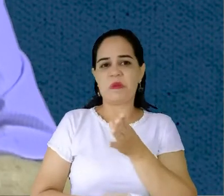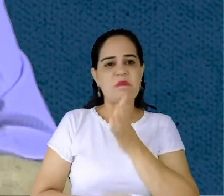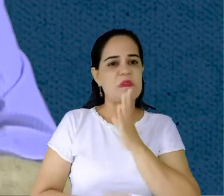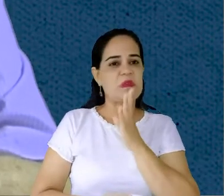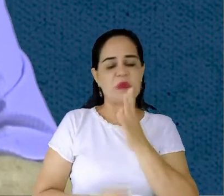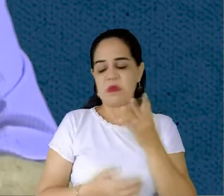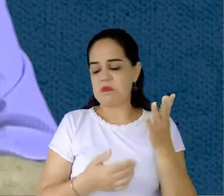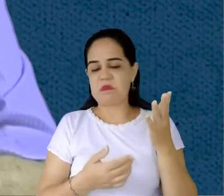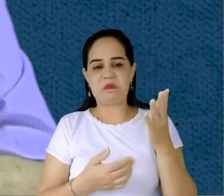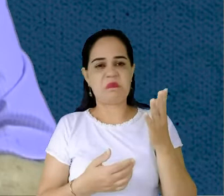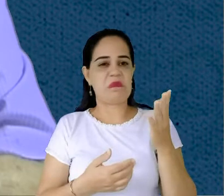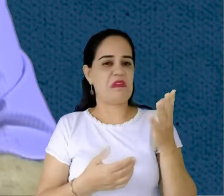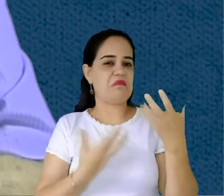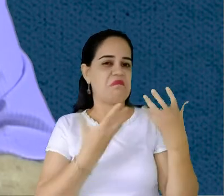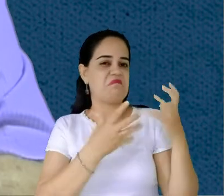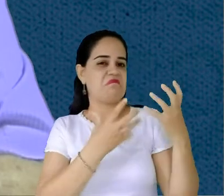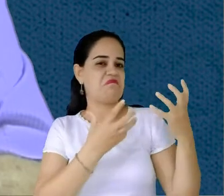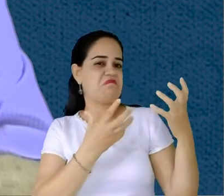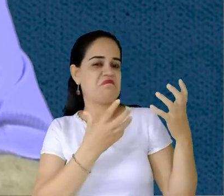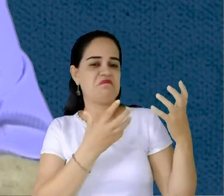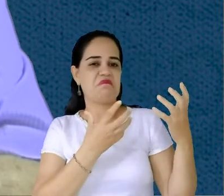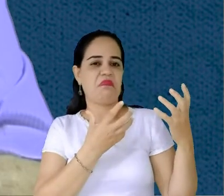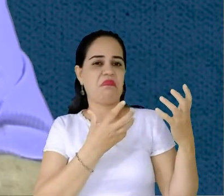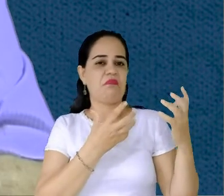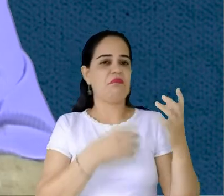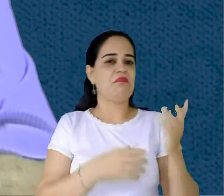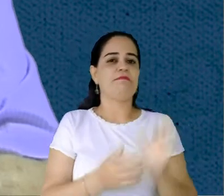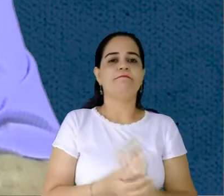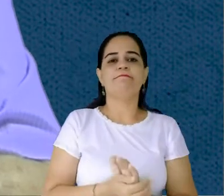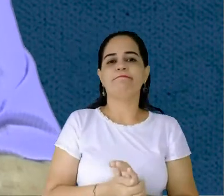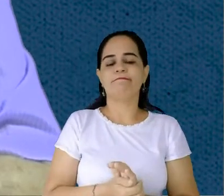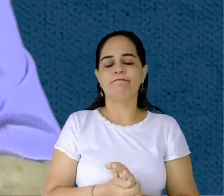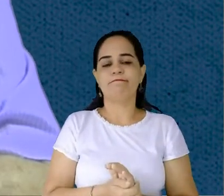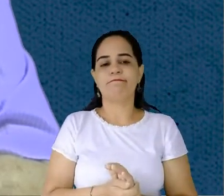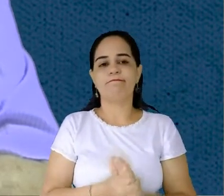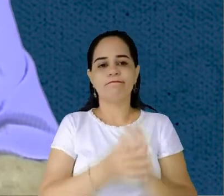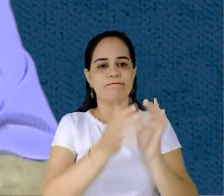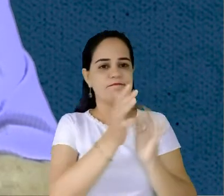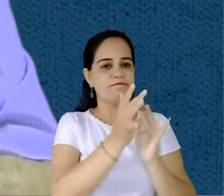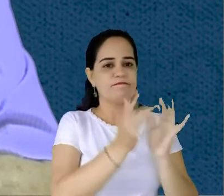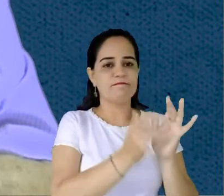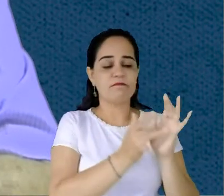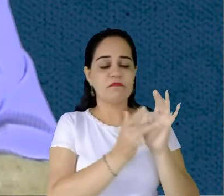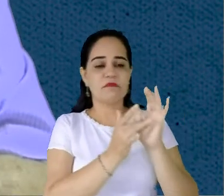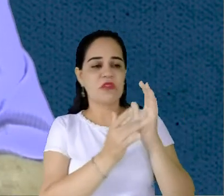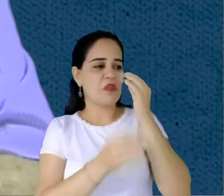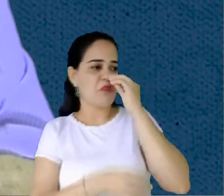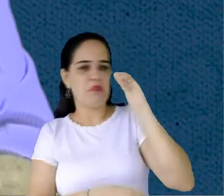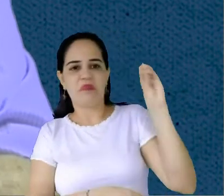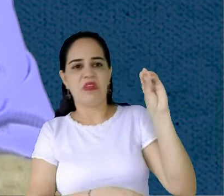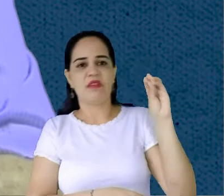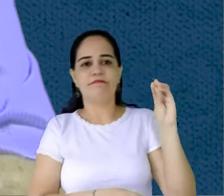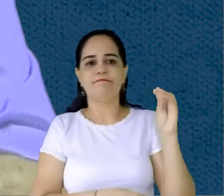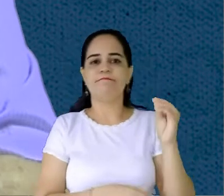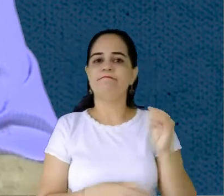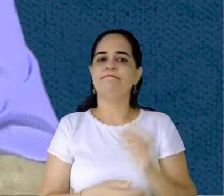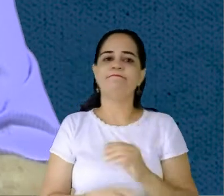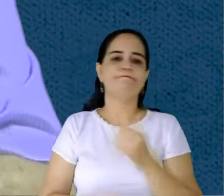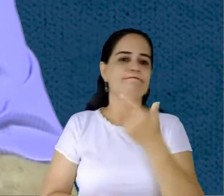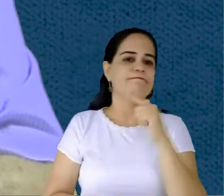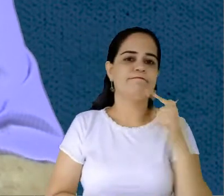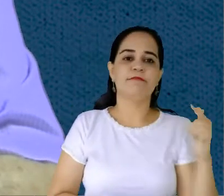não reconhecessem Cristo Jesus como Senhor e Salvador não seriam salvos. Essa é a condição